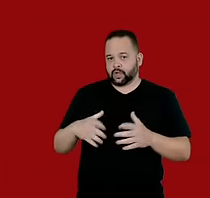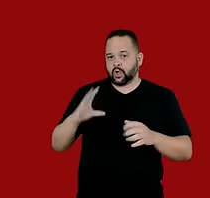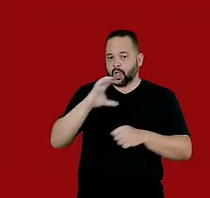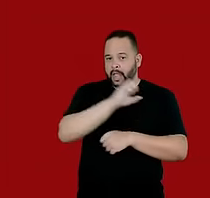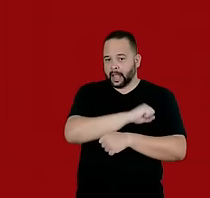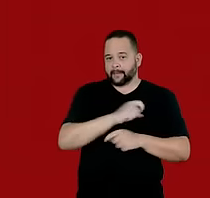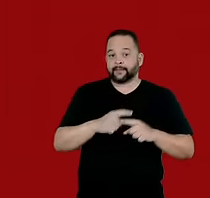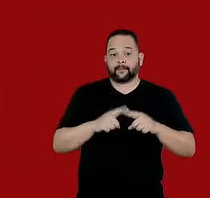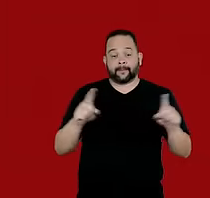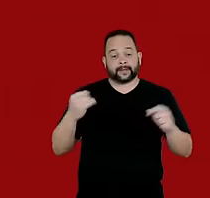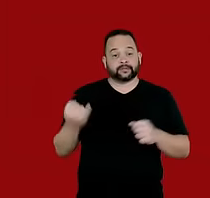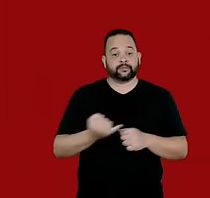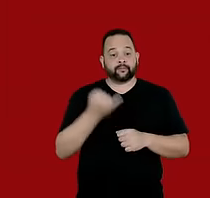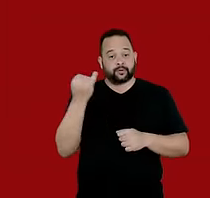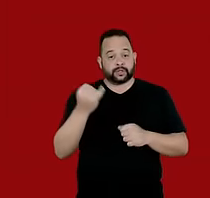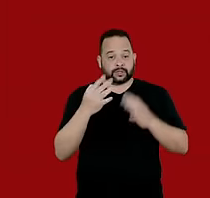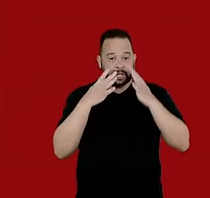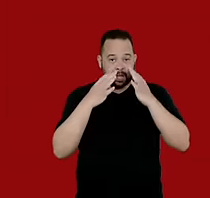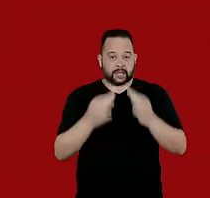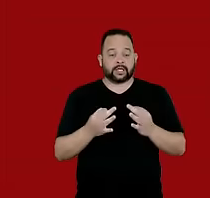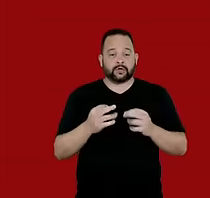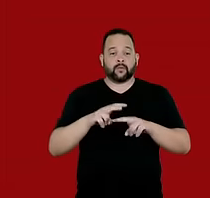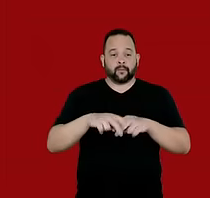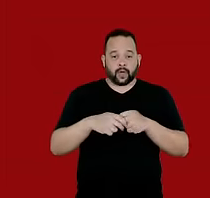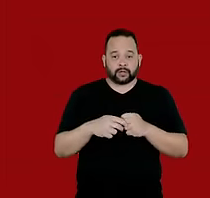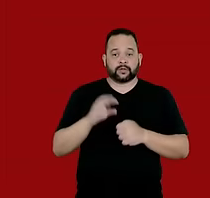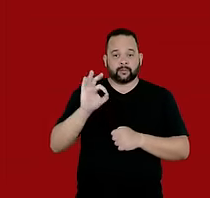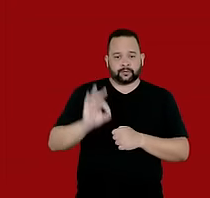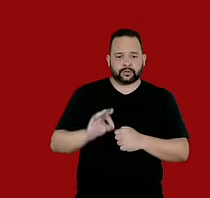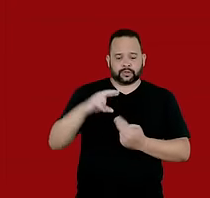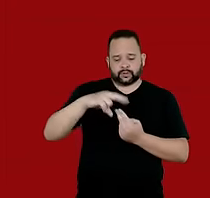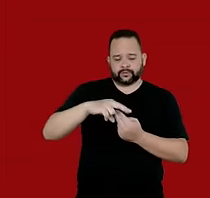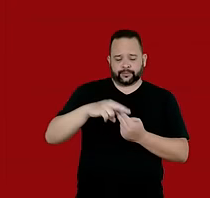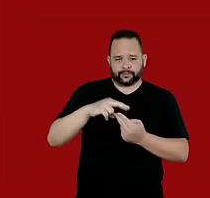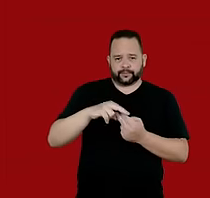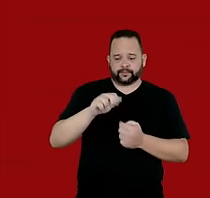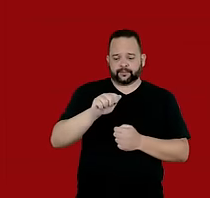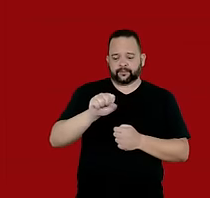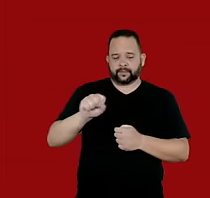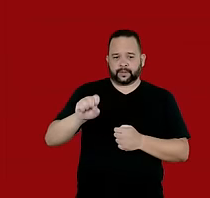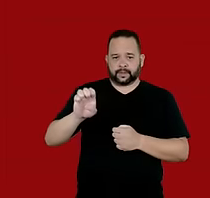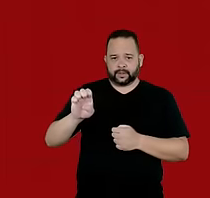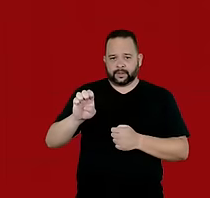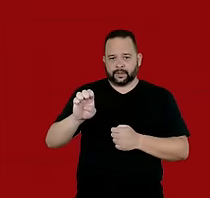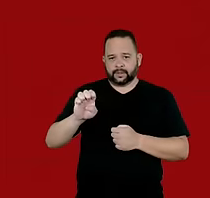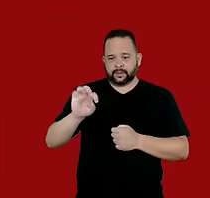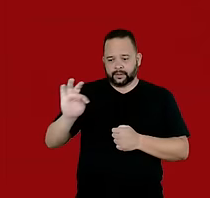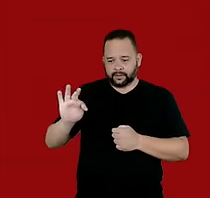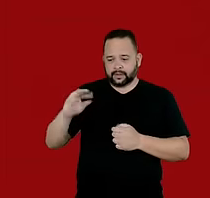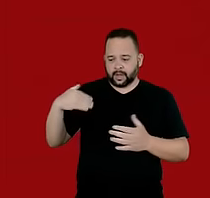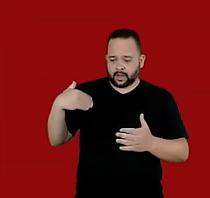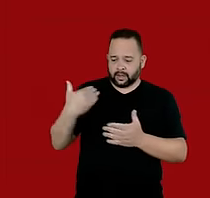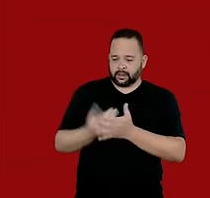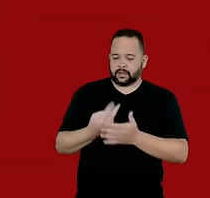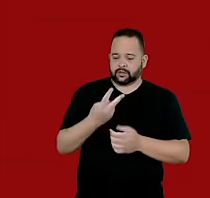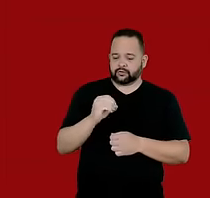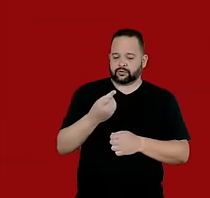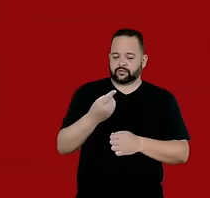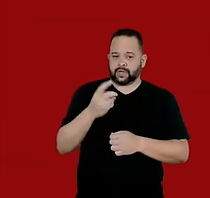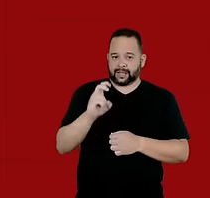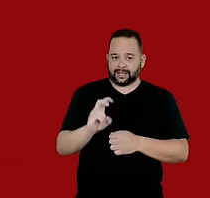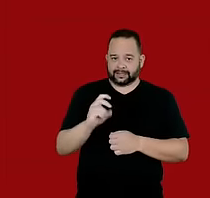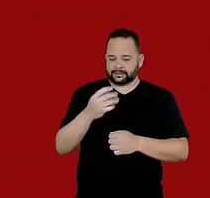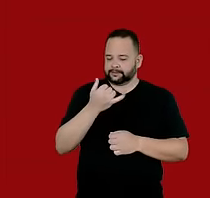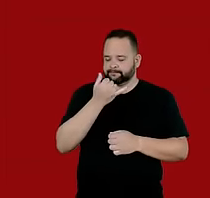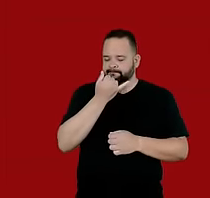pela Vanguarda da Bradesco asset de desde 2 também Ter uma estratégia de bondes de empresas brasileiras ou seja nós